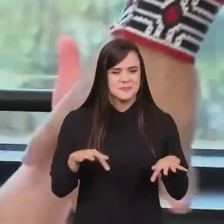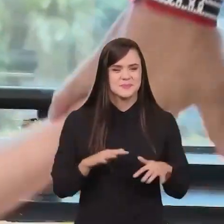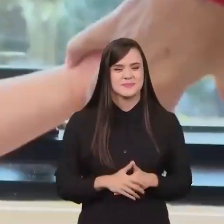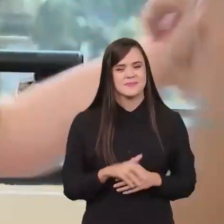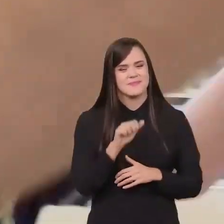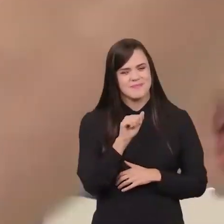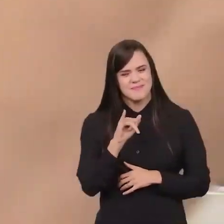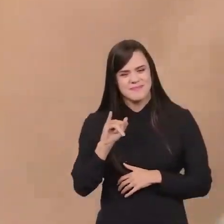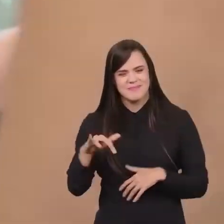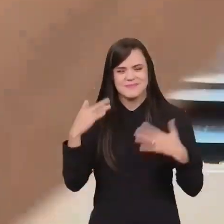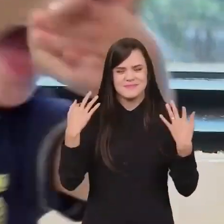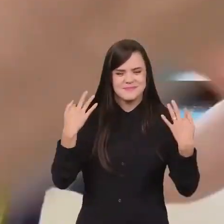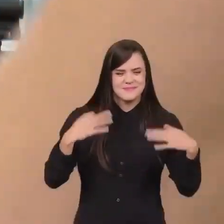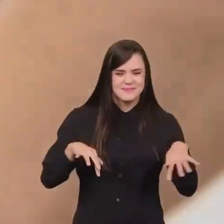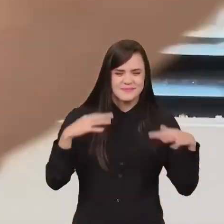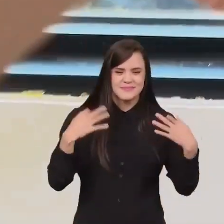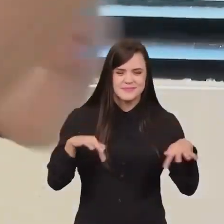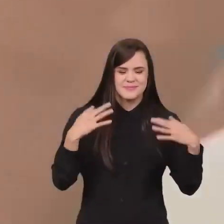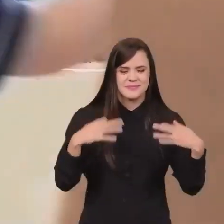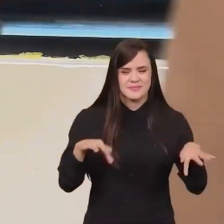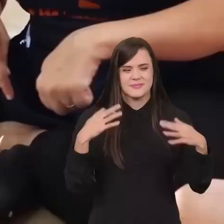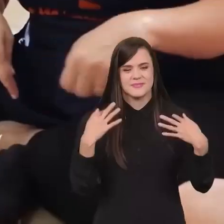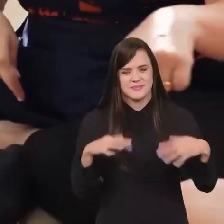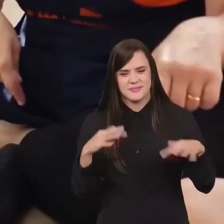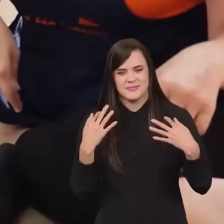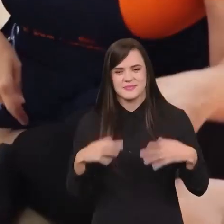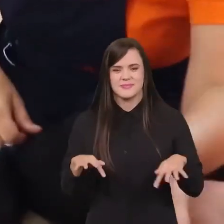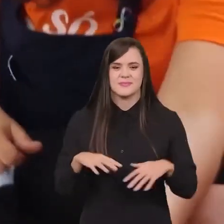ai, ai, ai, ai, ai, ai, ai, ai.